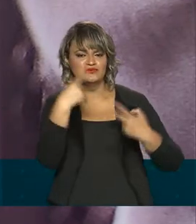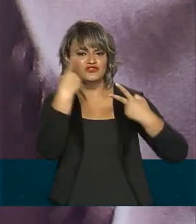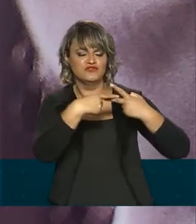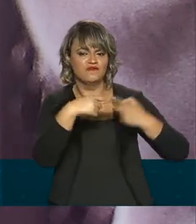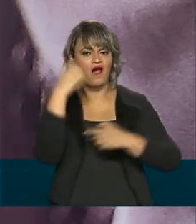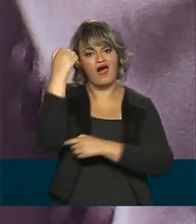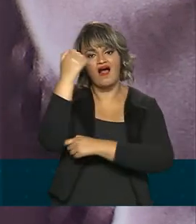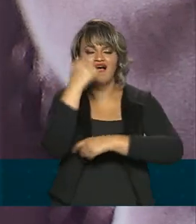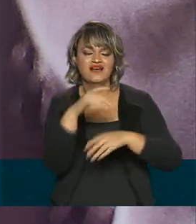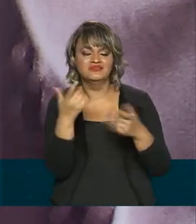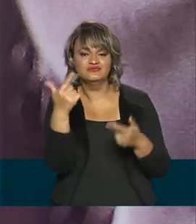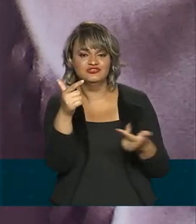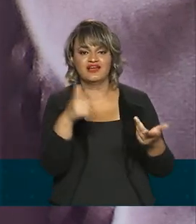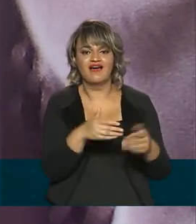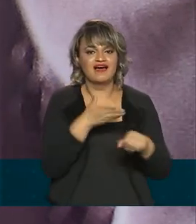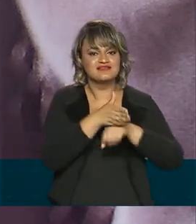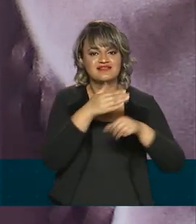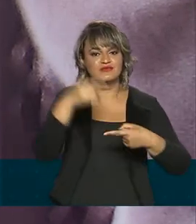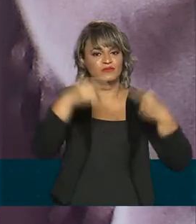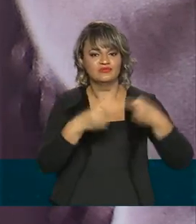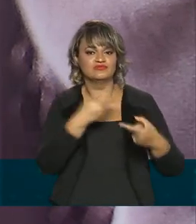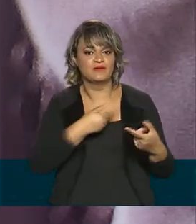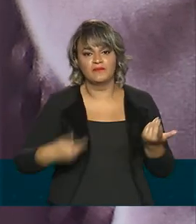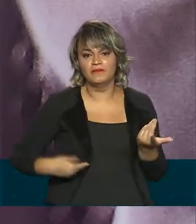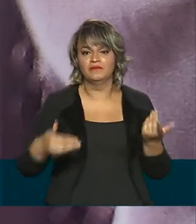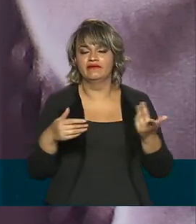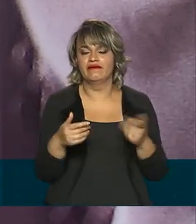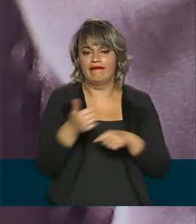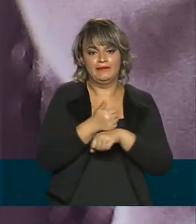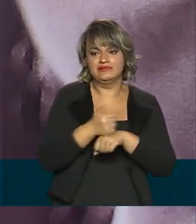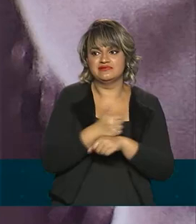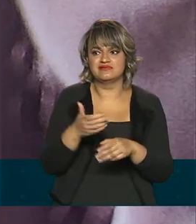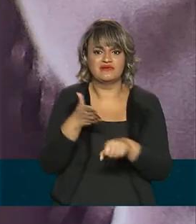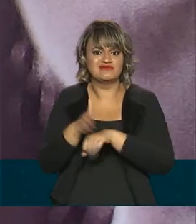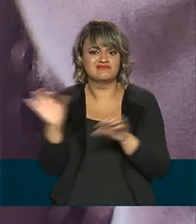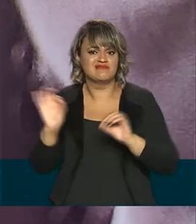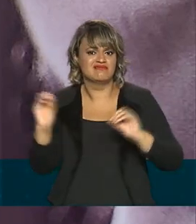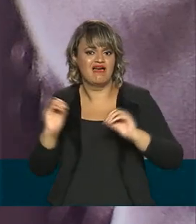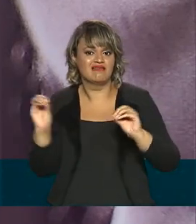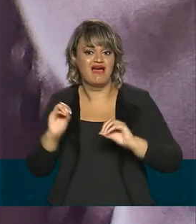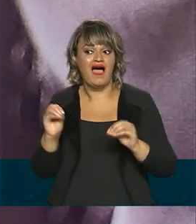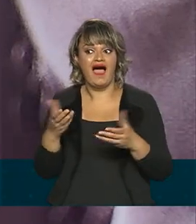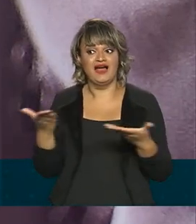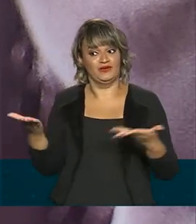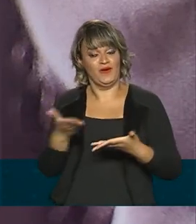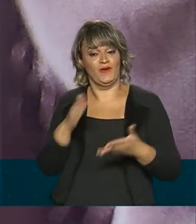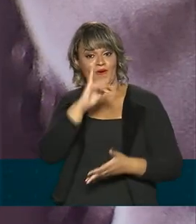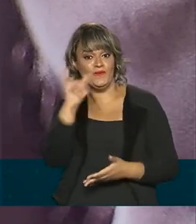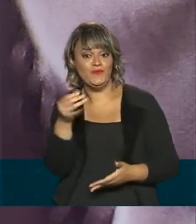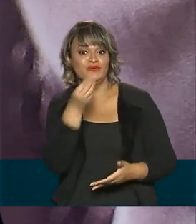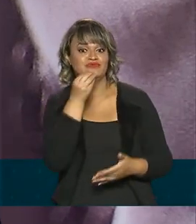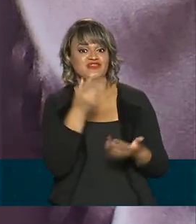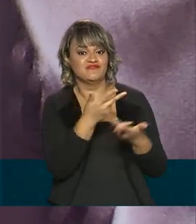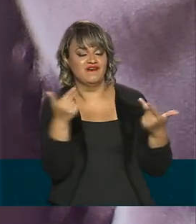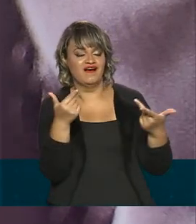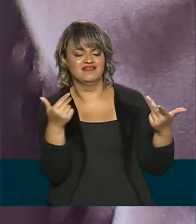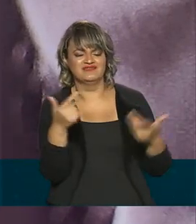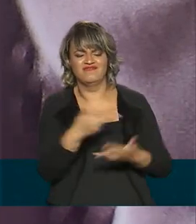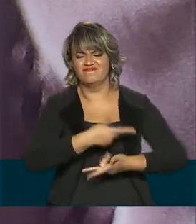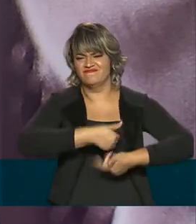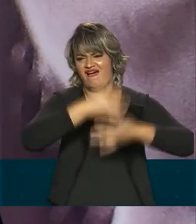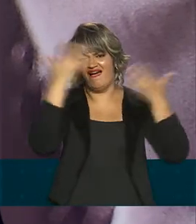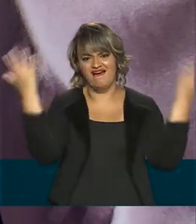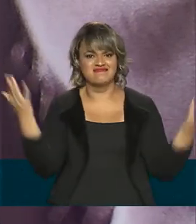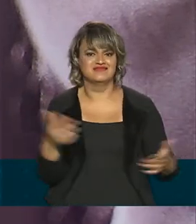que era acesso às políticas públicas a capacitação enfim surgem uma a oportunidade um caleidoscópio